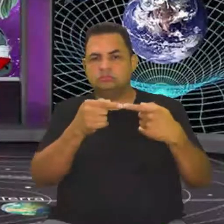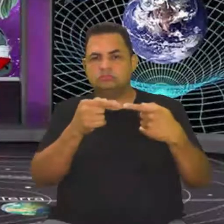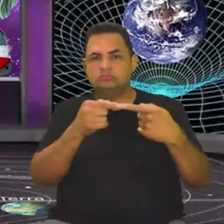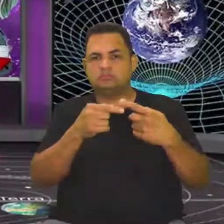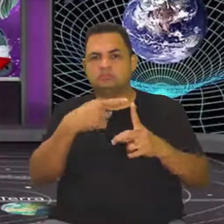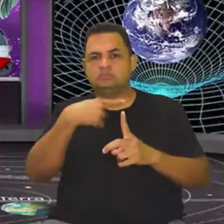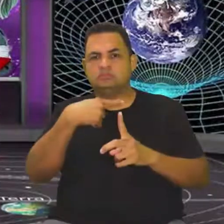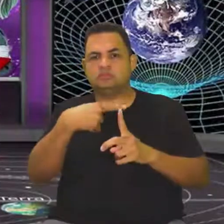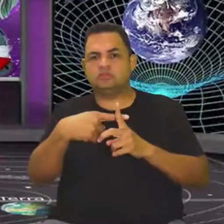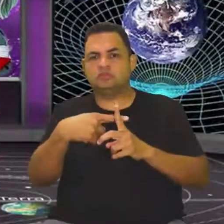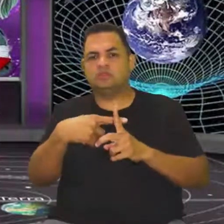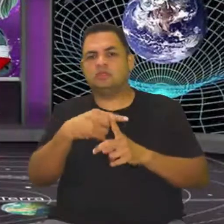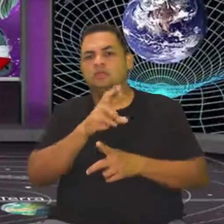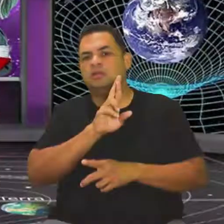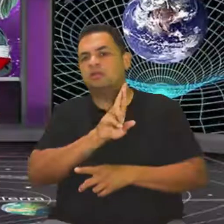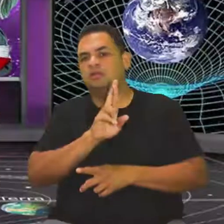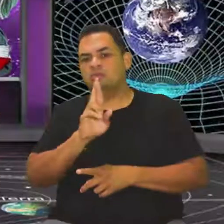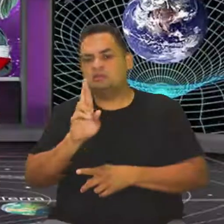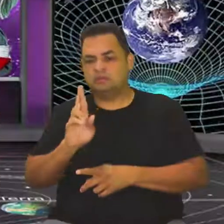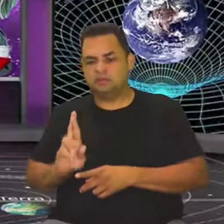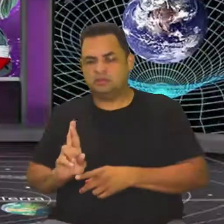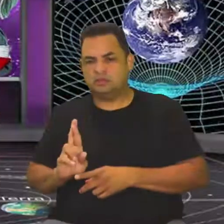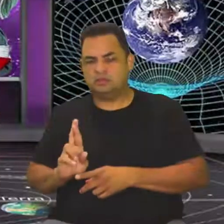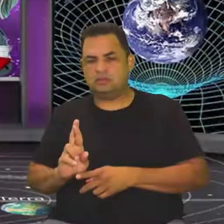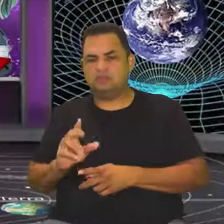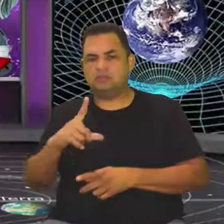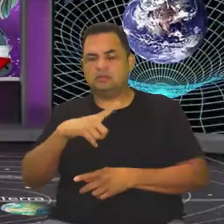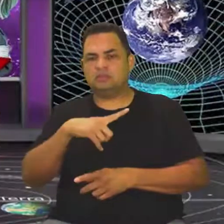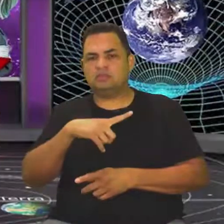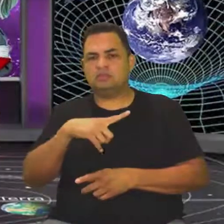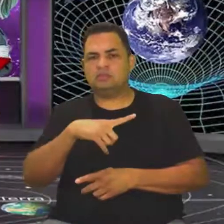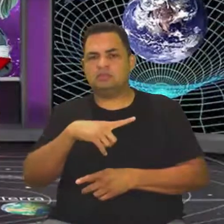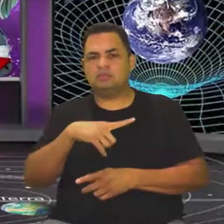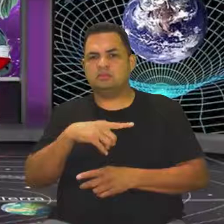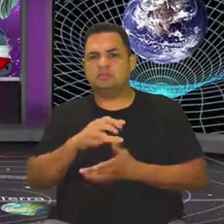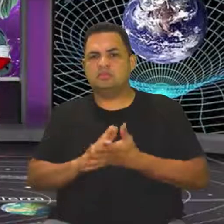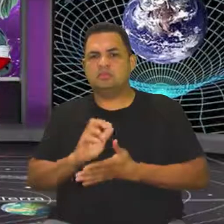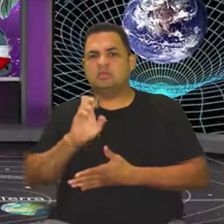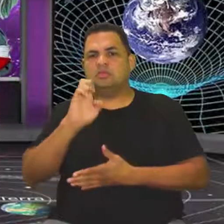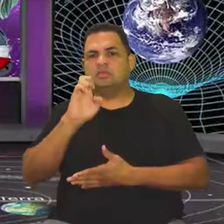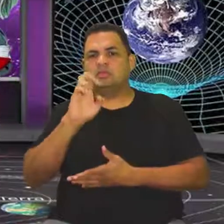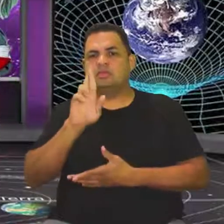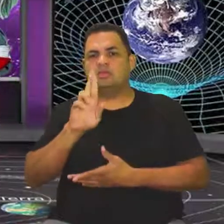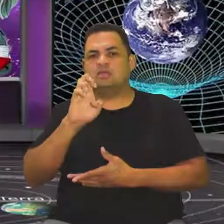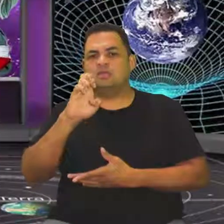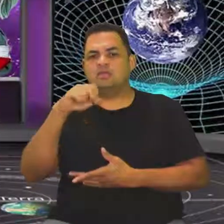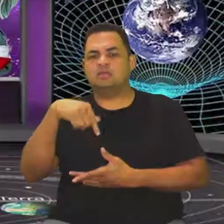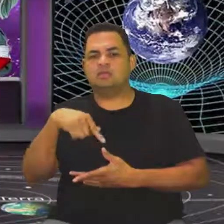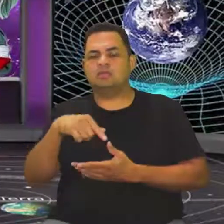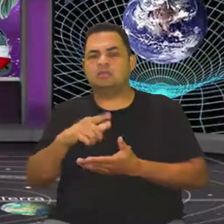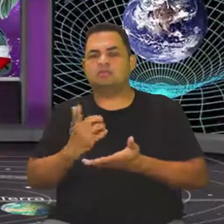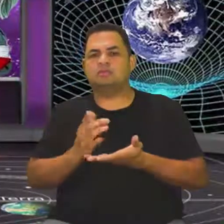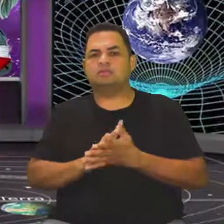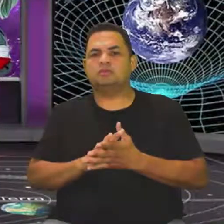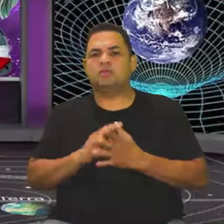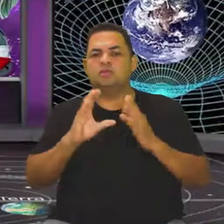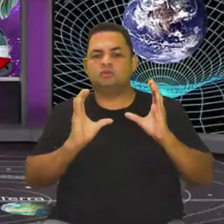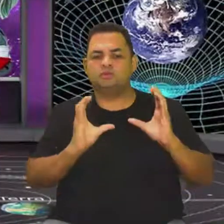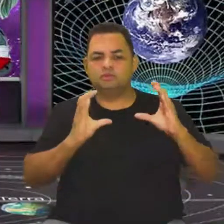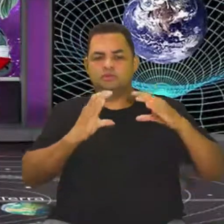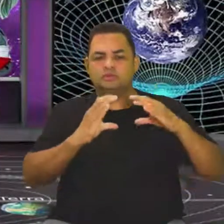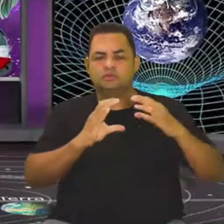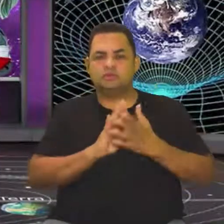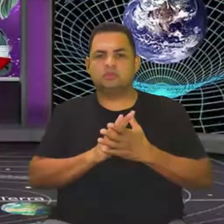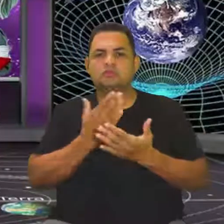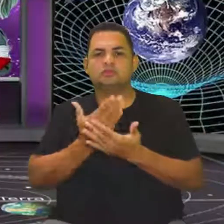soma a resistência desses dois e eu vou obter a resistência equivalente do circuito. Lembram disso? O que nós vimos